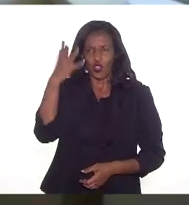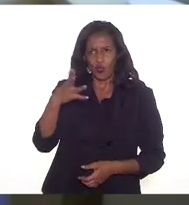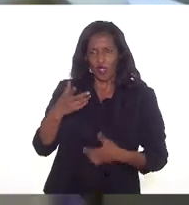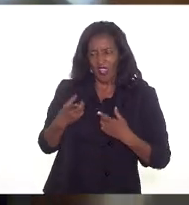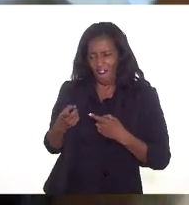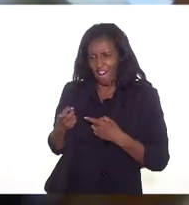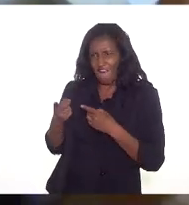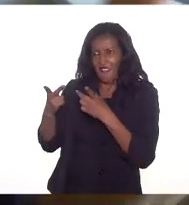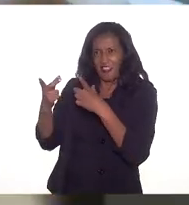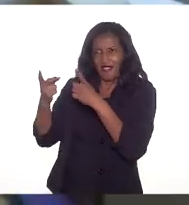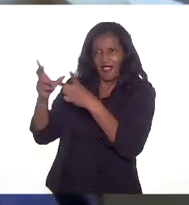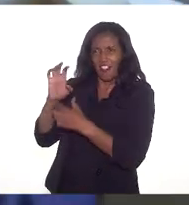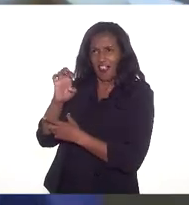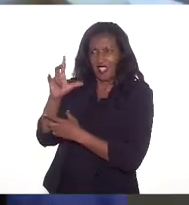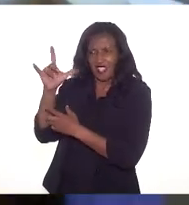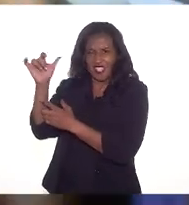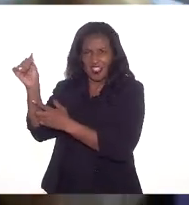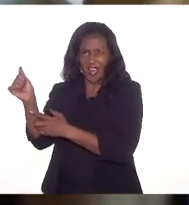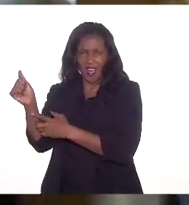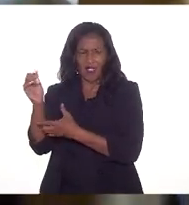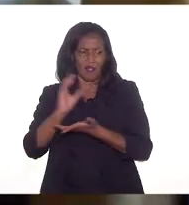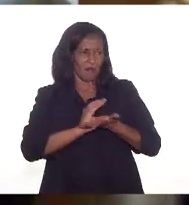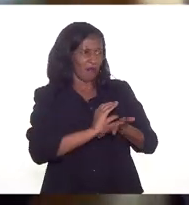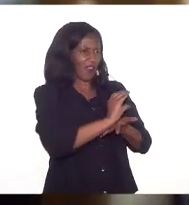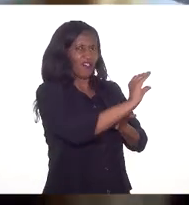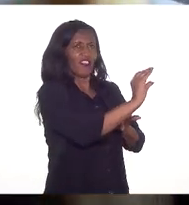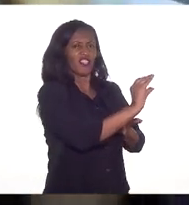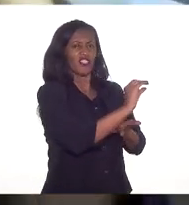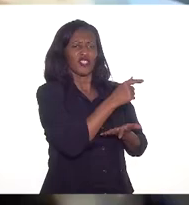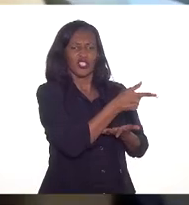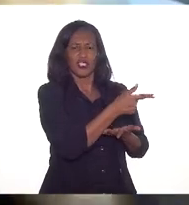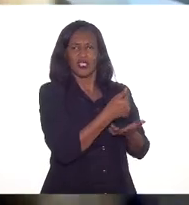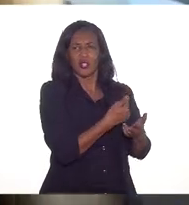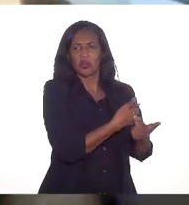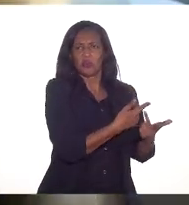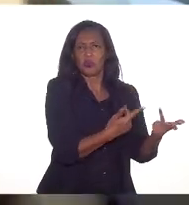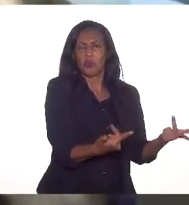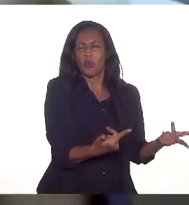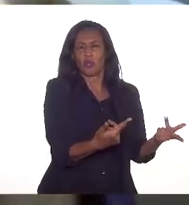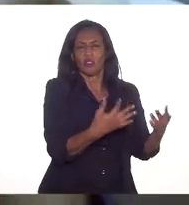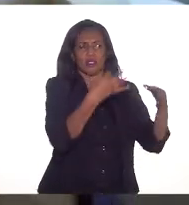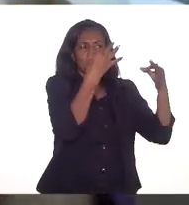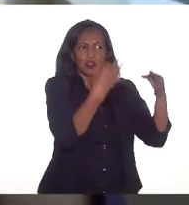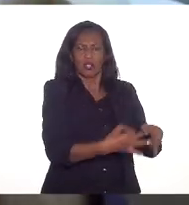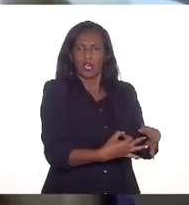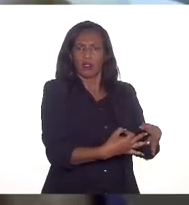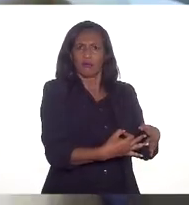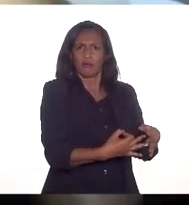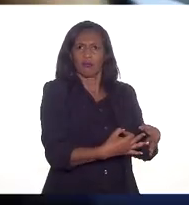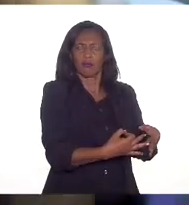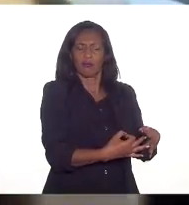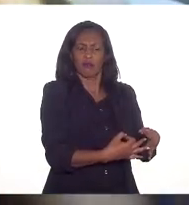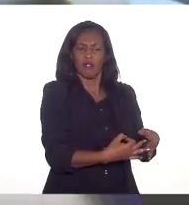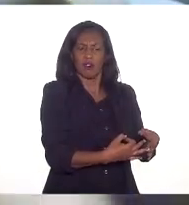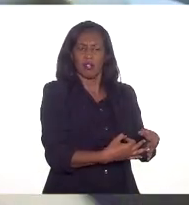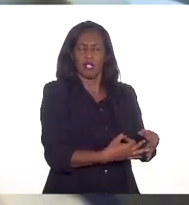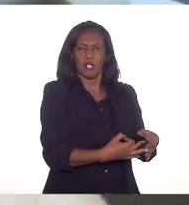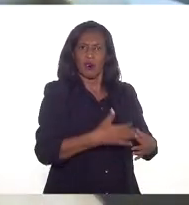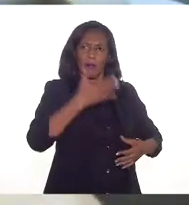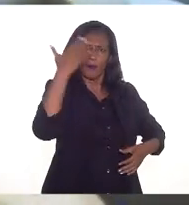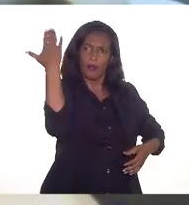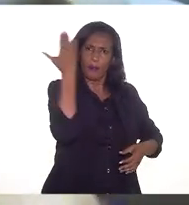para dilapidar em investimentos que não sejam exatamente robustos e